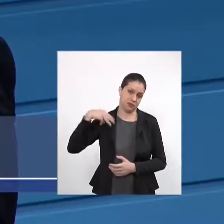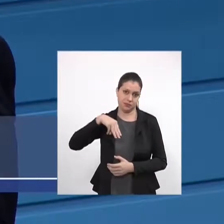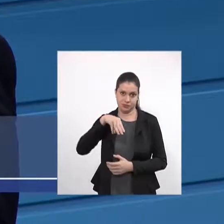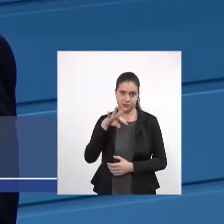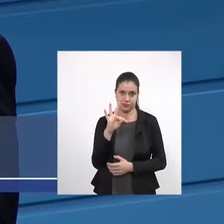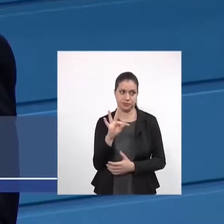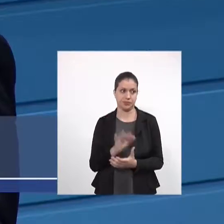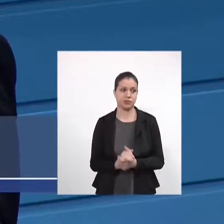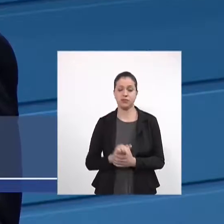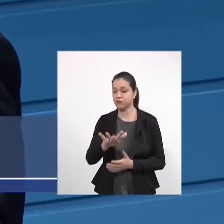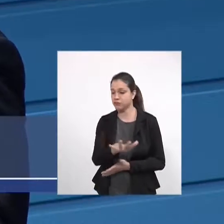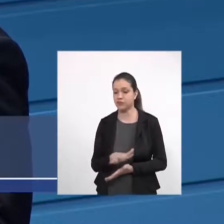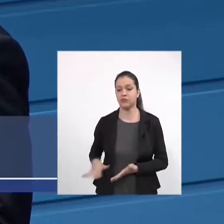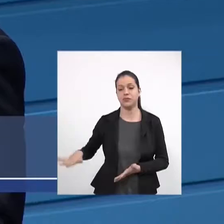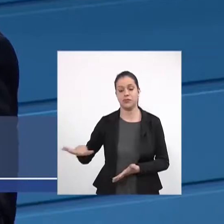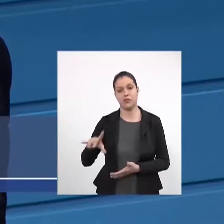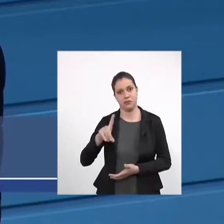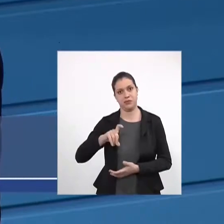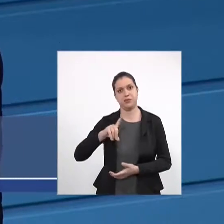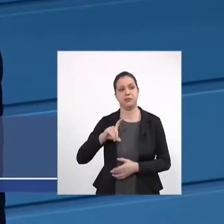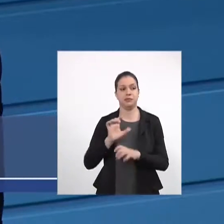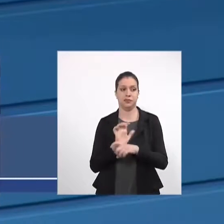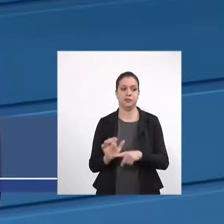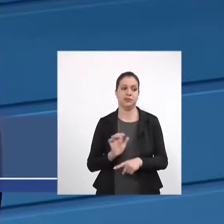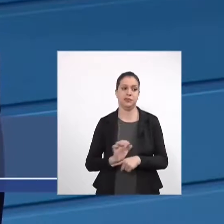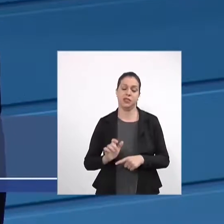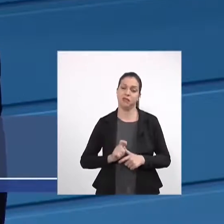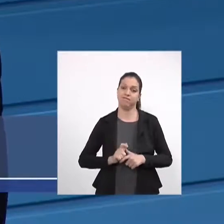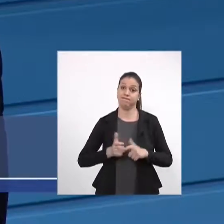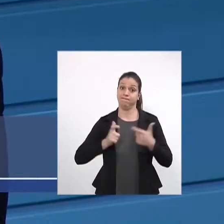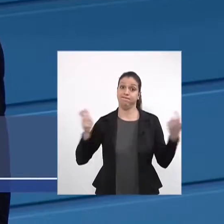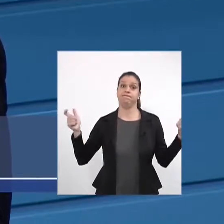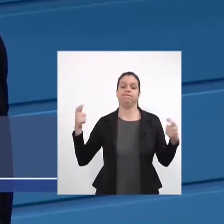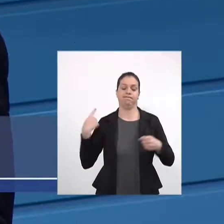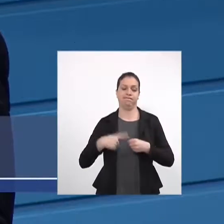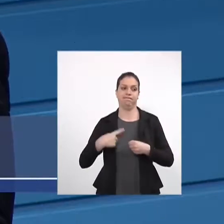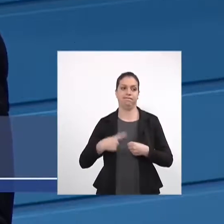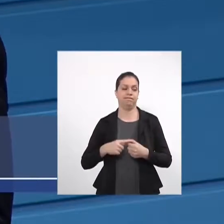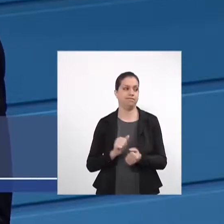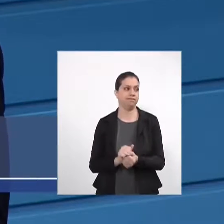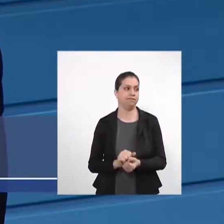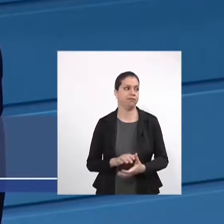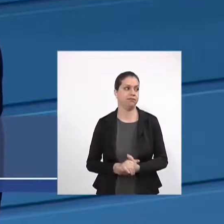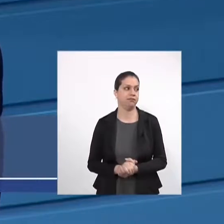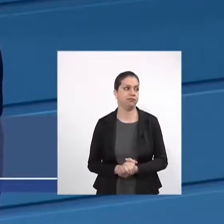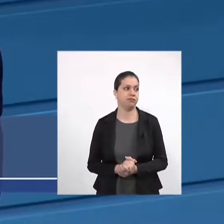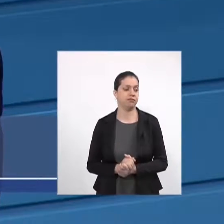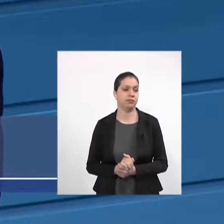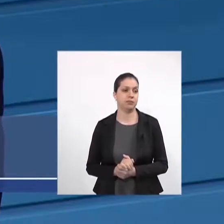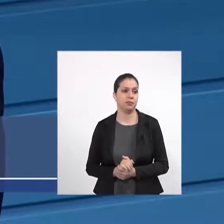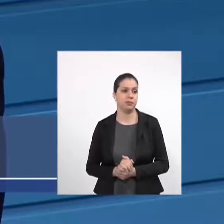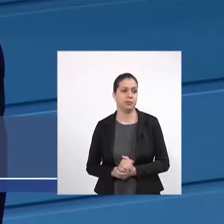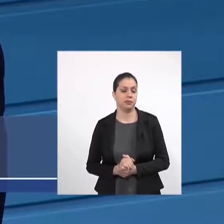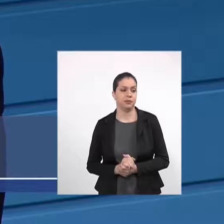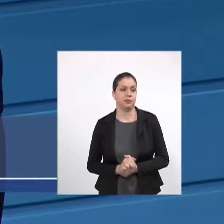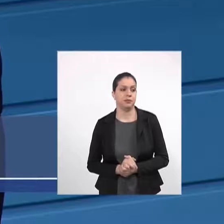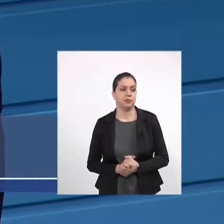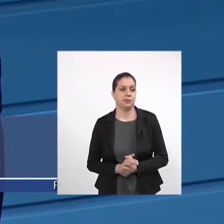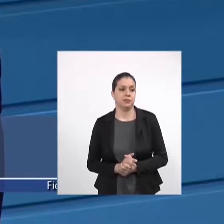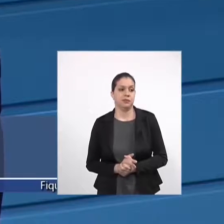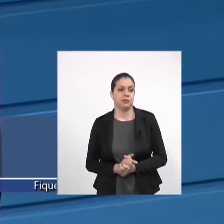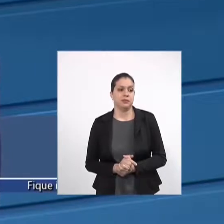a região de Dourados e do estado, que cresceu com aquela cidade. E a gente efetivamente fica